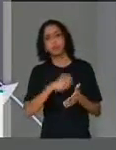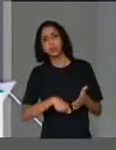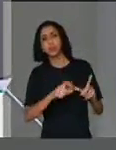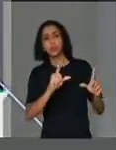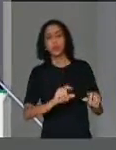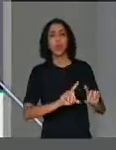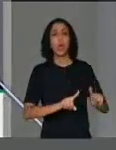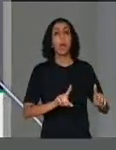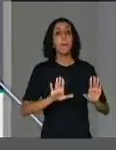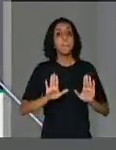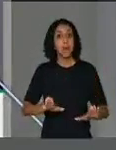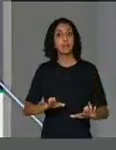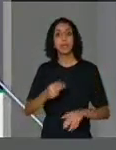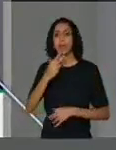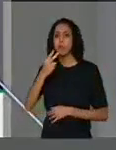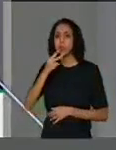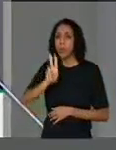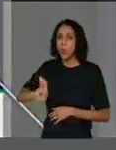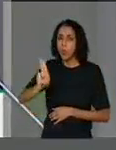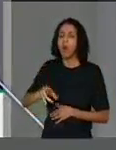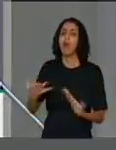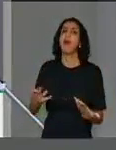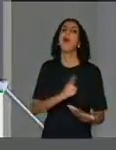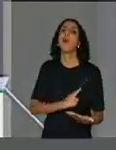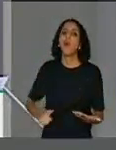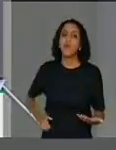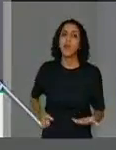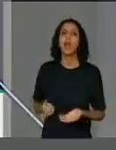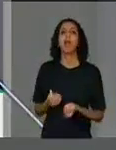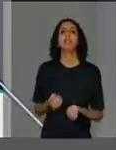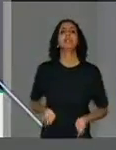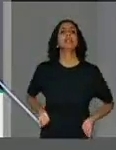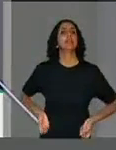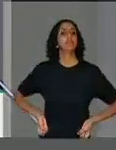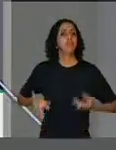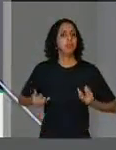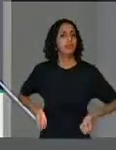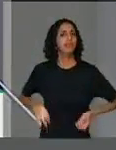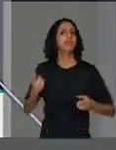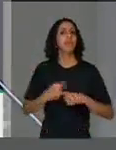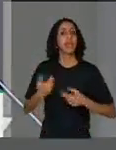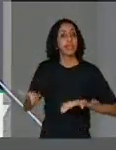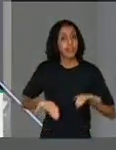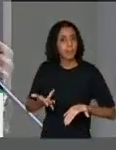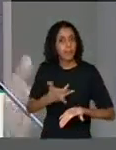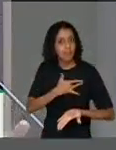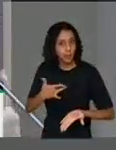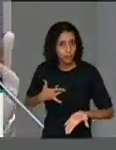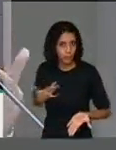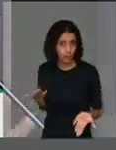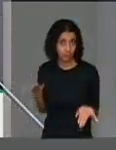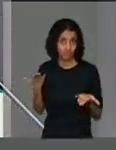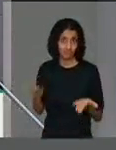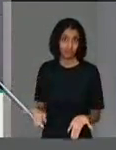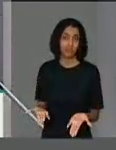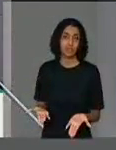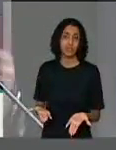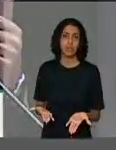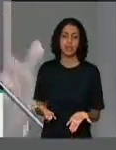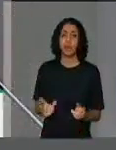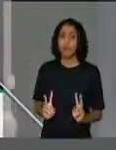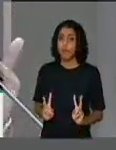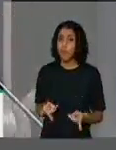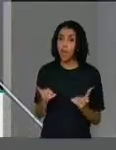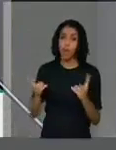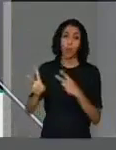implica em enorme gasto pelos governos com os tratamentos médicos, valor muito superior